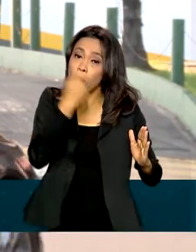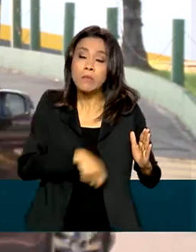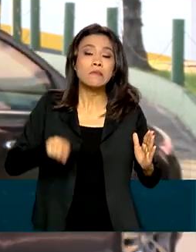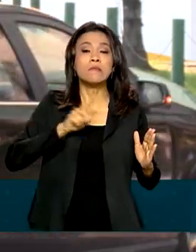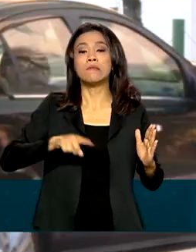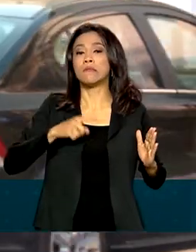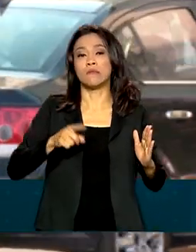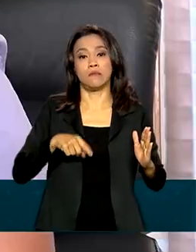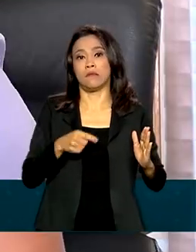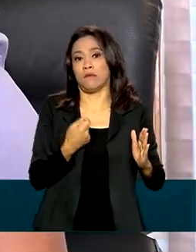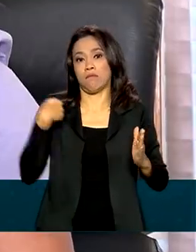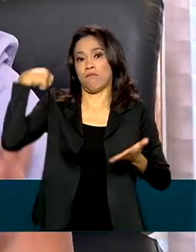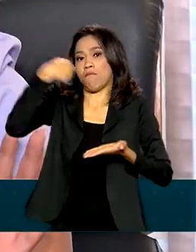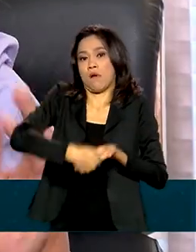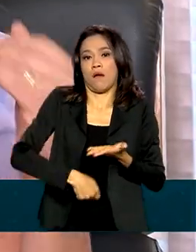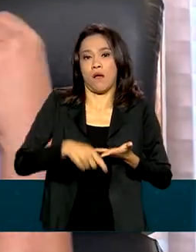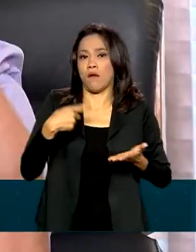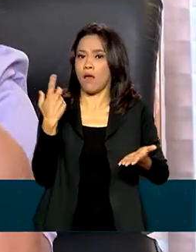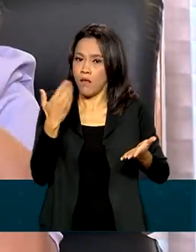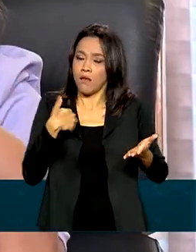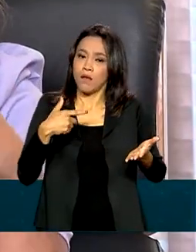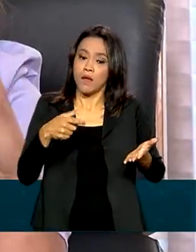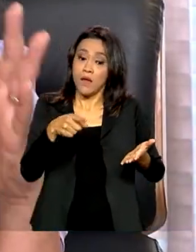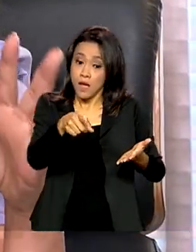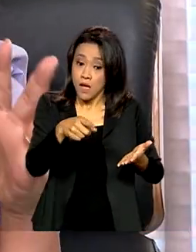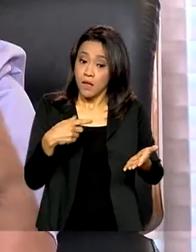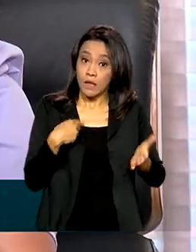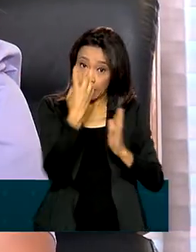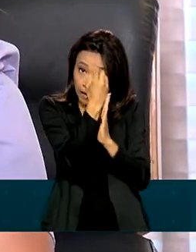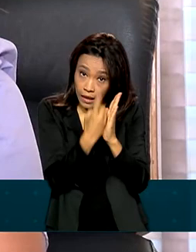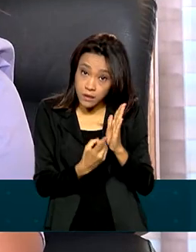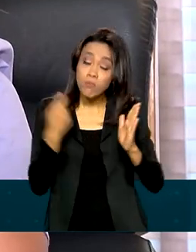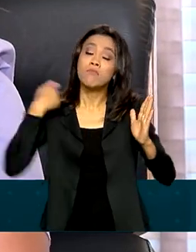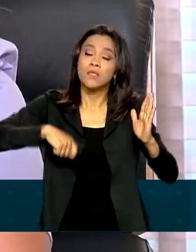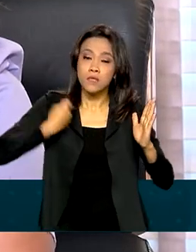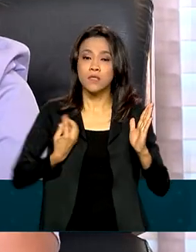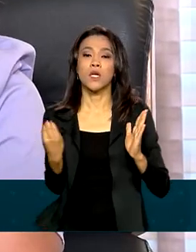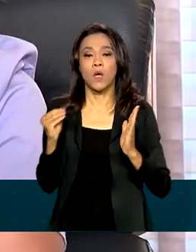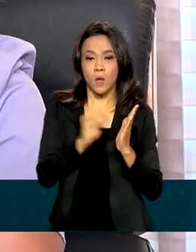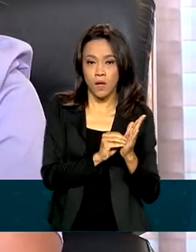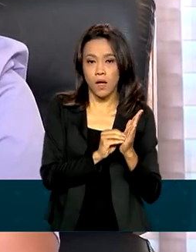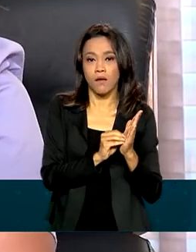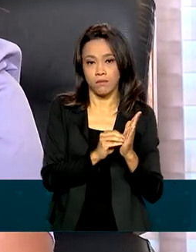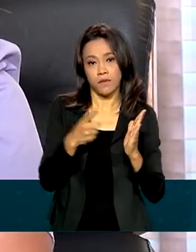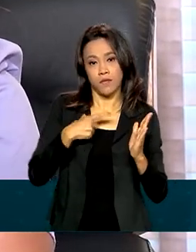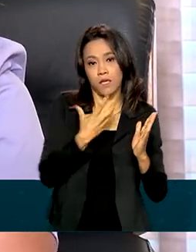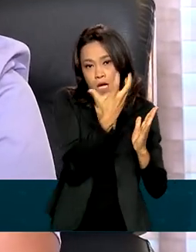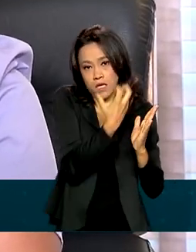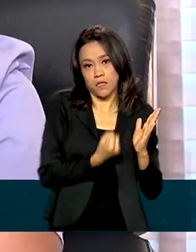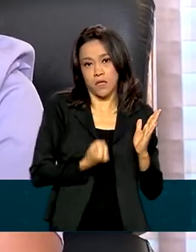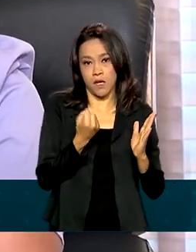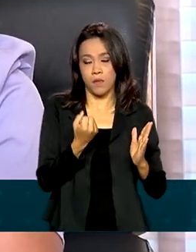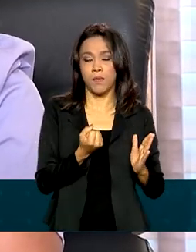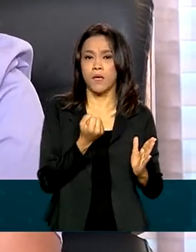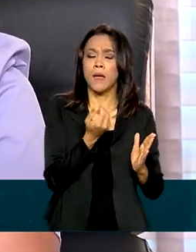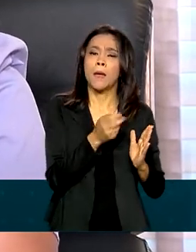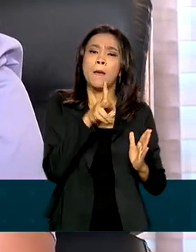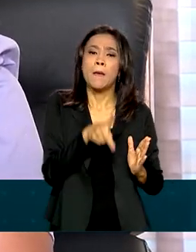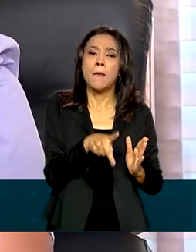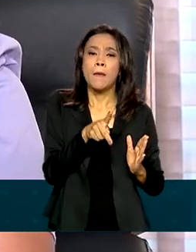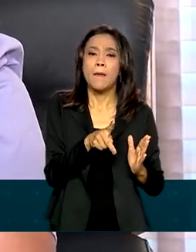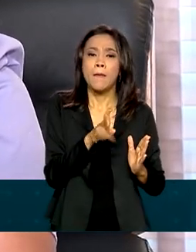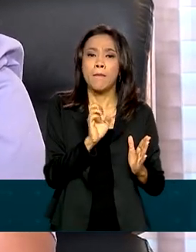de tributos. A obrigatoriedade de declarar não acabou. Só que agora ela vai declarar como isento